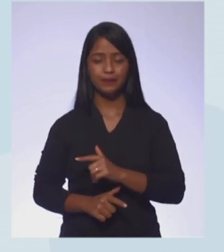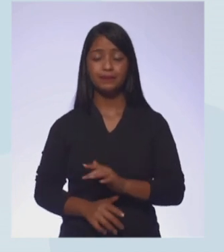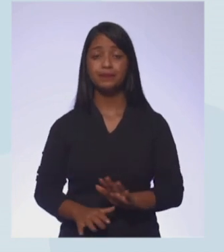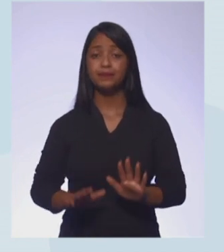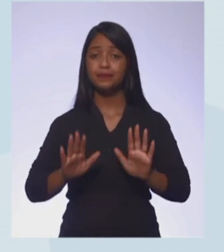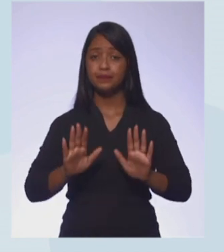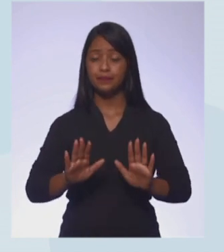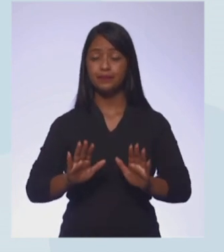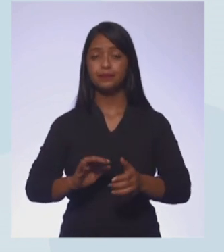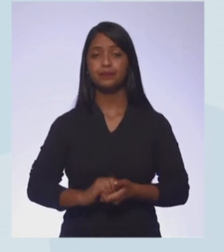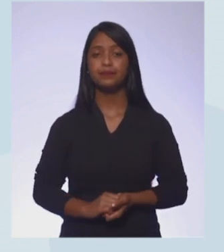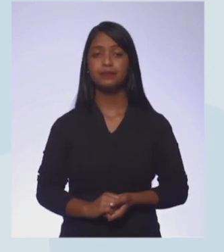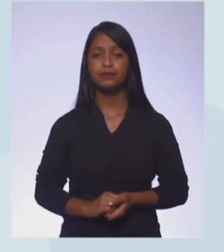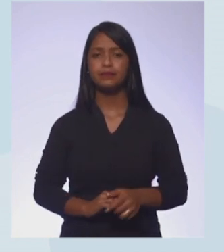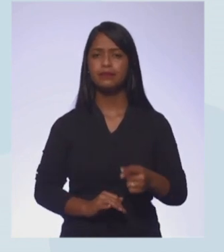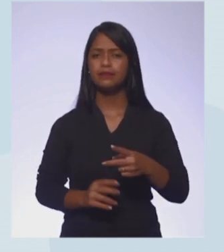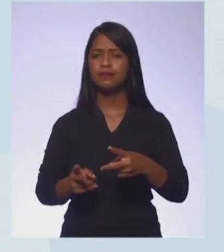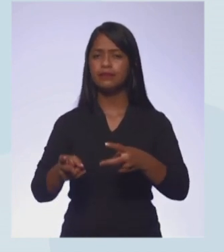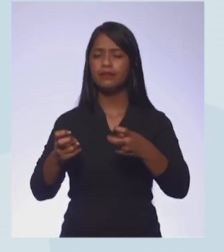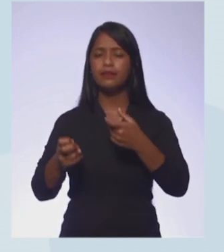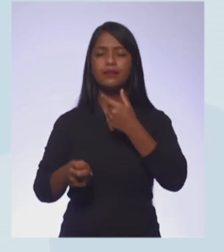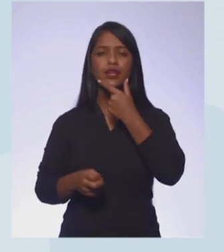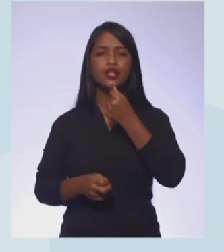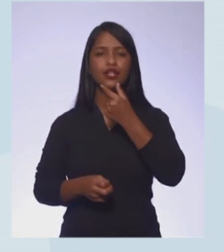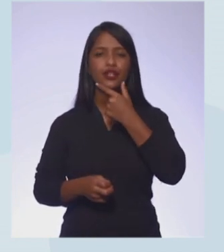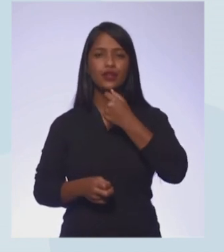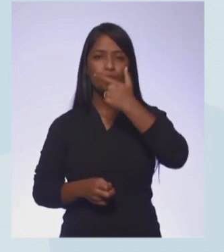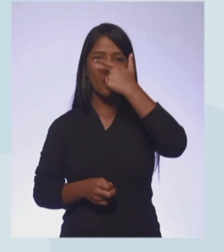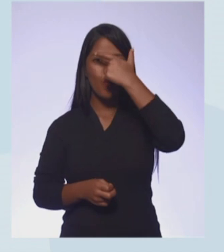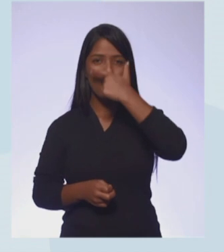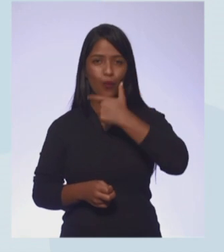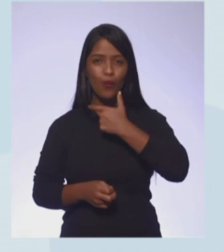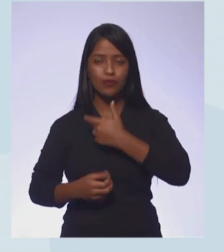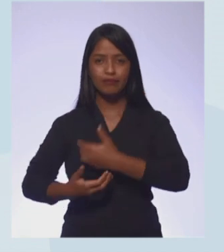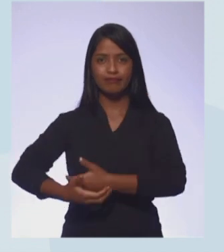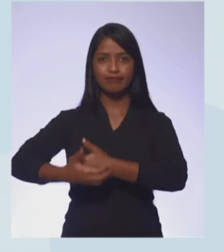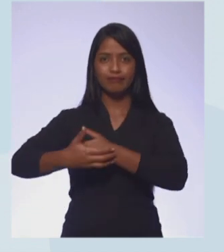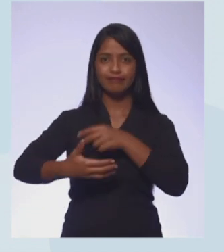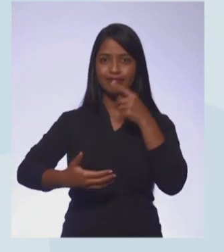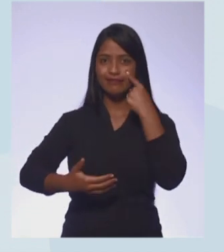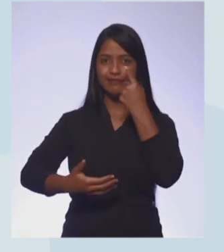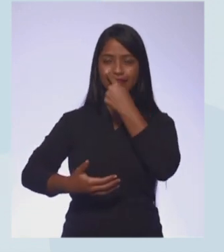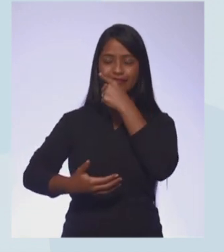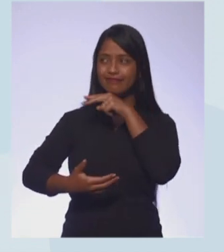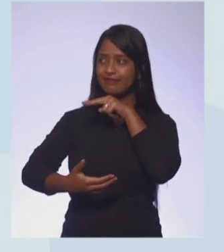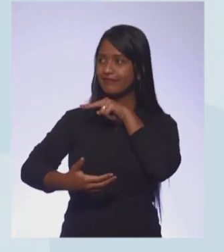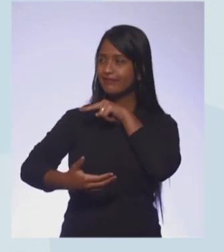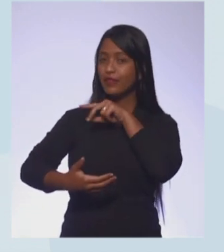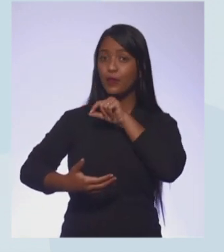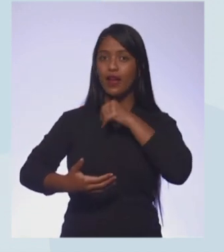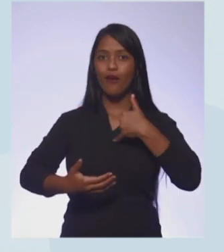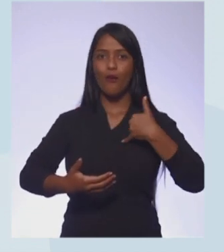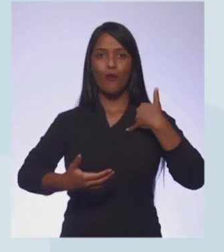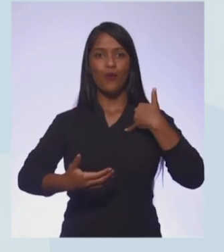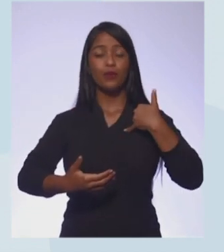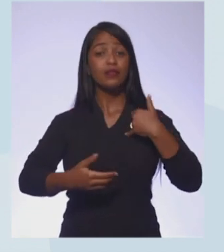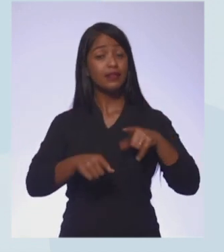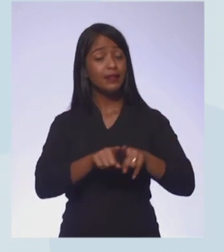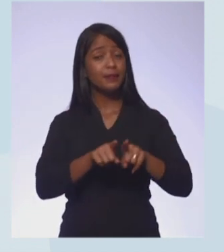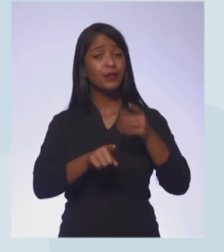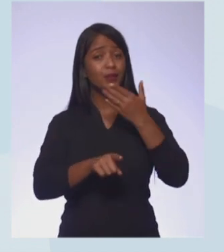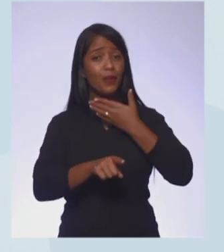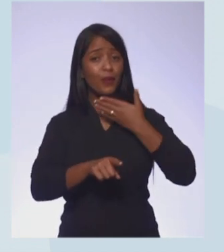gente observa o olhar do menino, né, para a garota, é um olhar assim de orgulho, né? E doce, né?